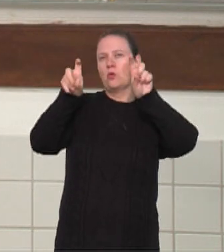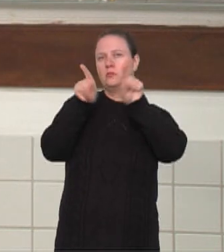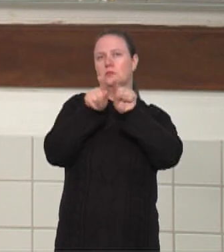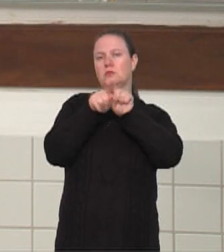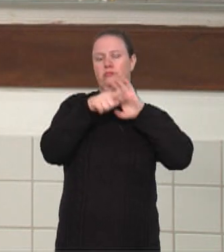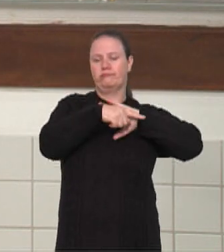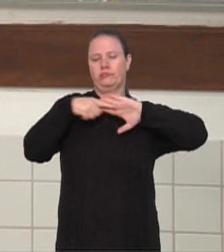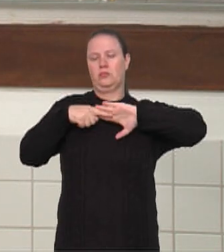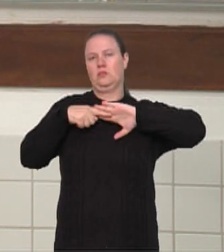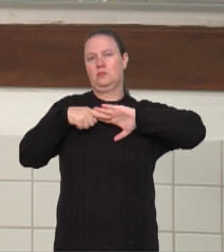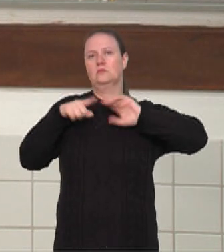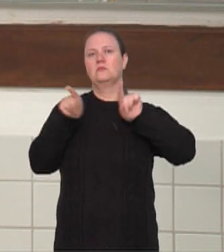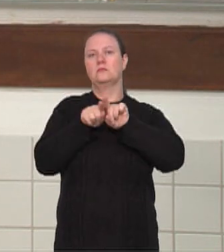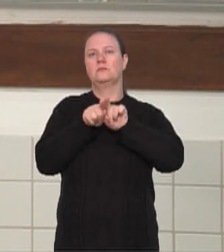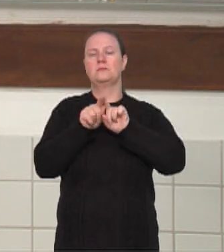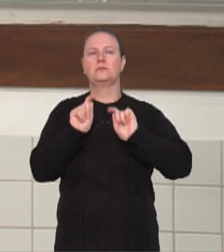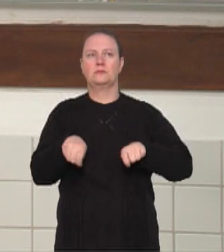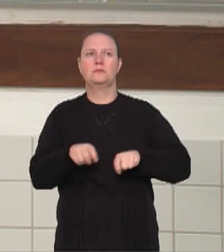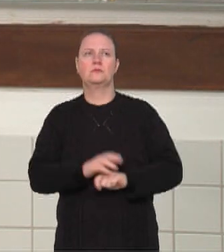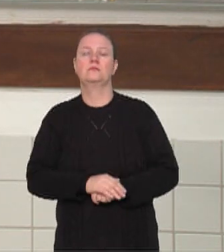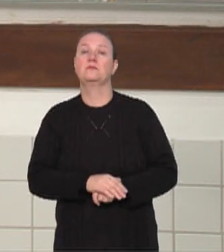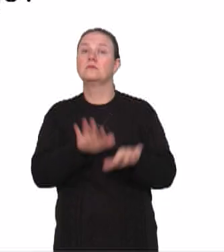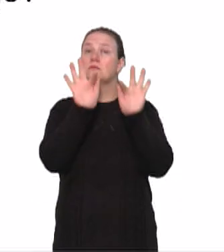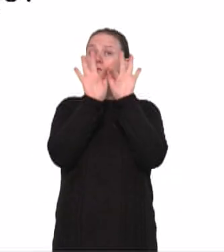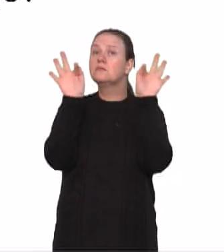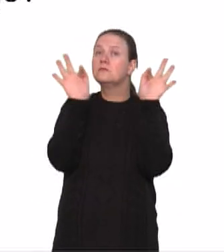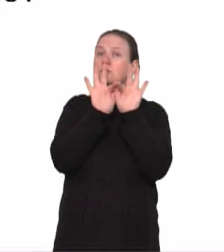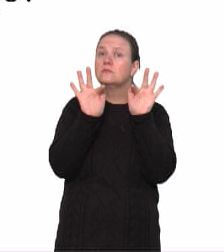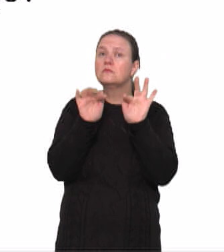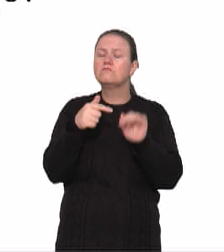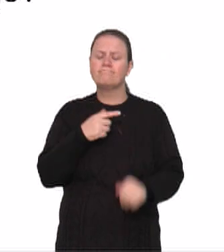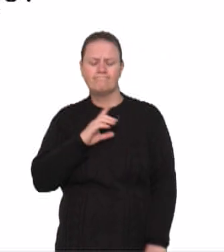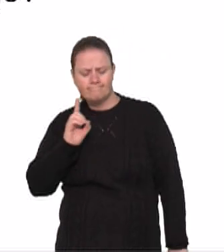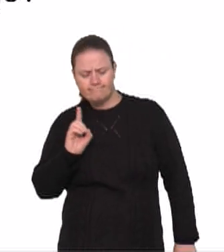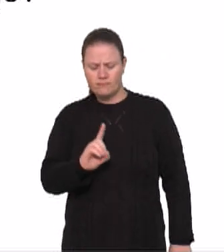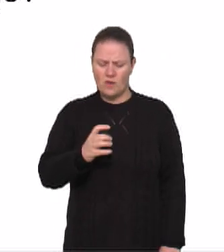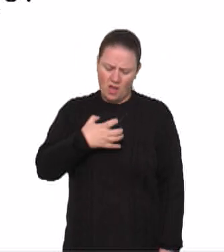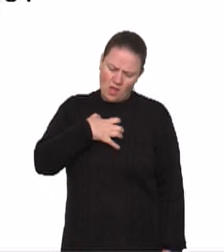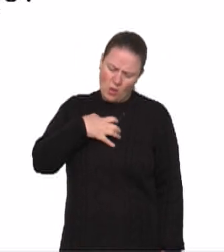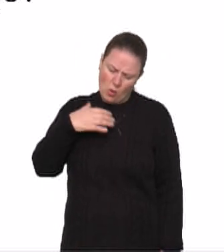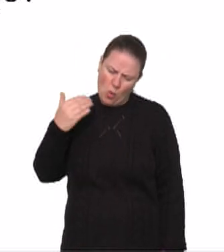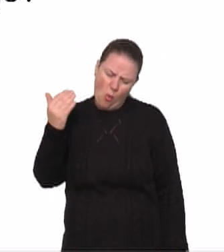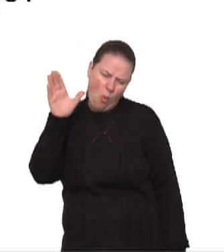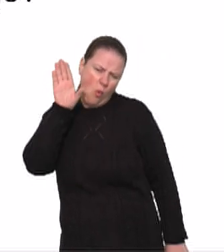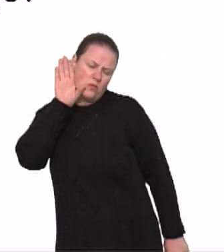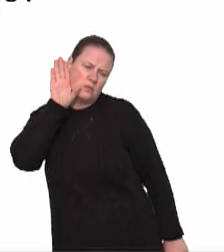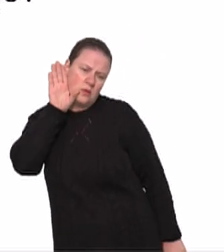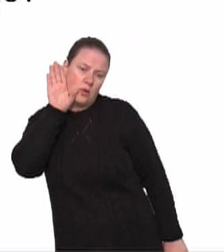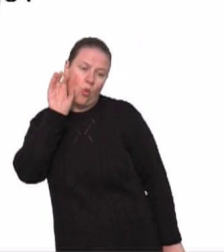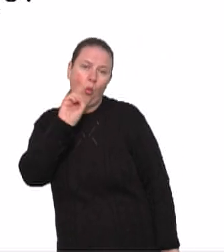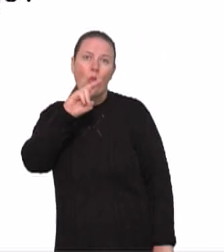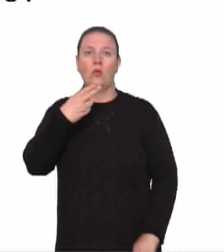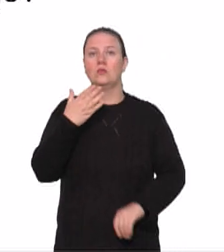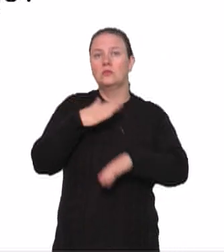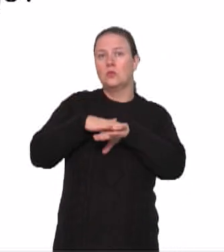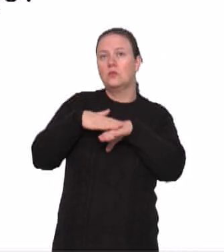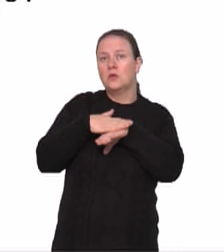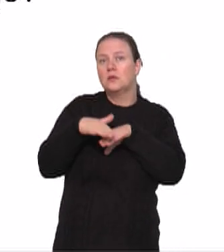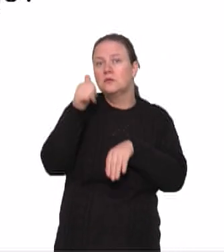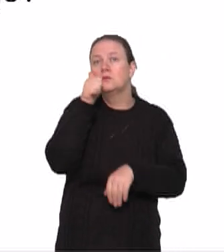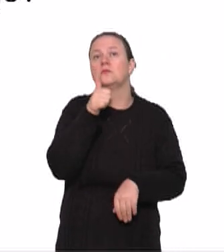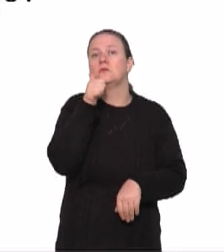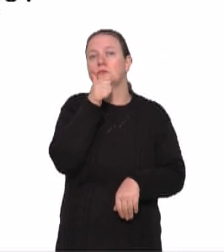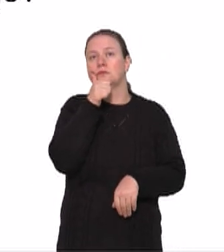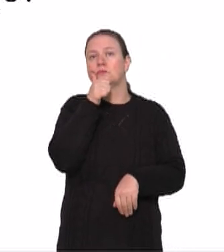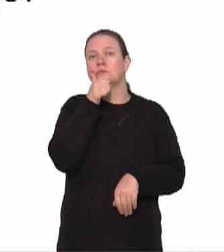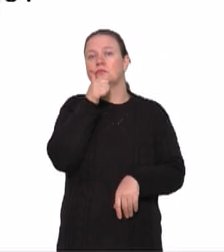travessão. Então, essa frase escolhida ali, devo ouvir mais ou falarei com ela, uma frase do Romeu, no monólogo,